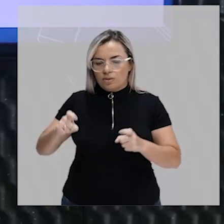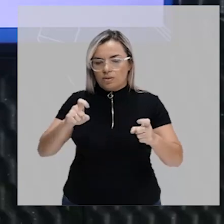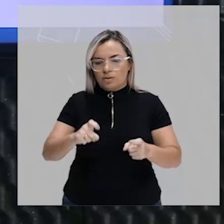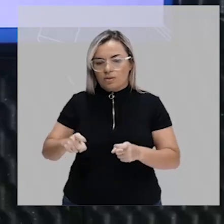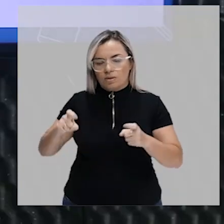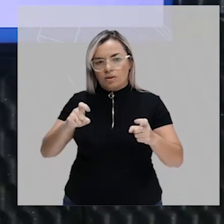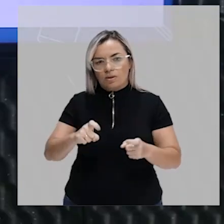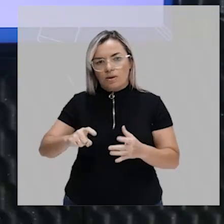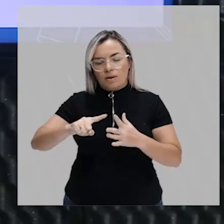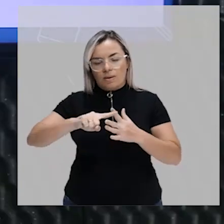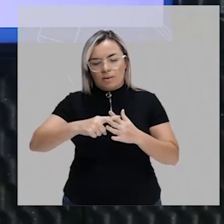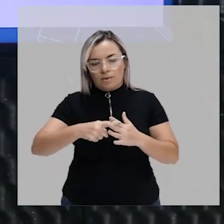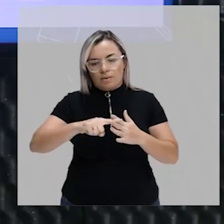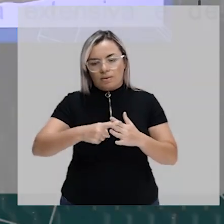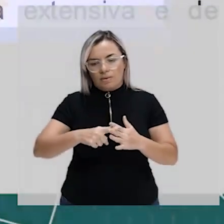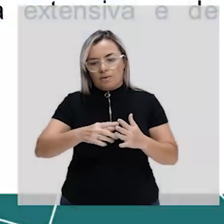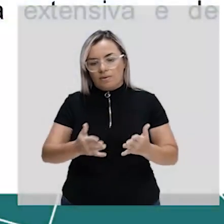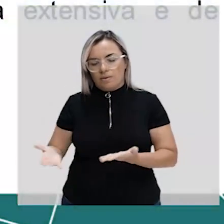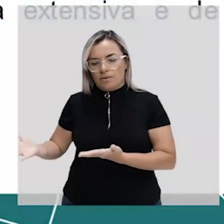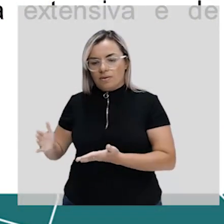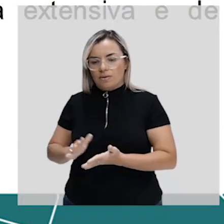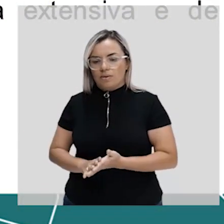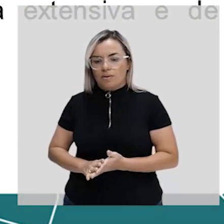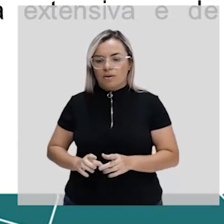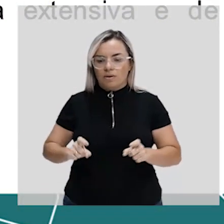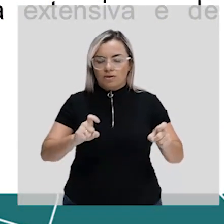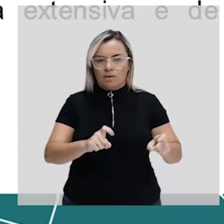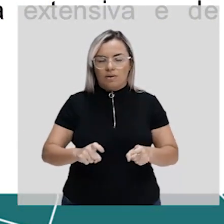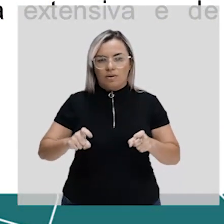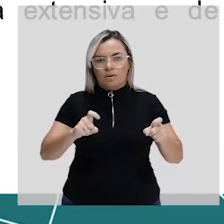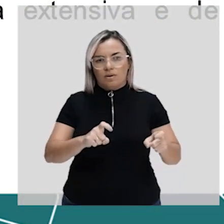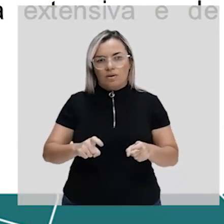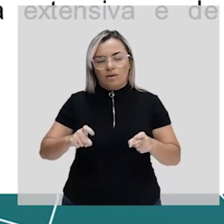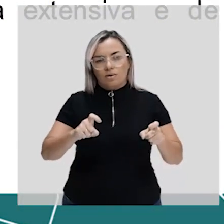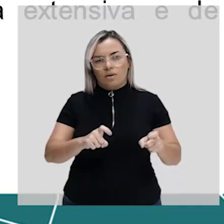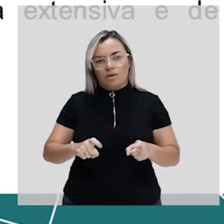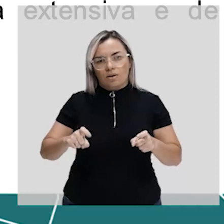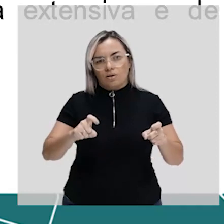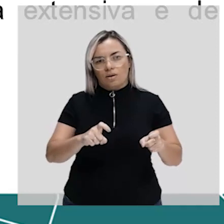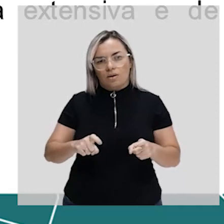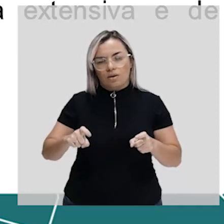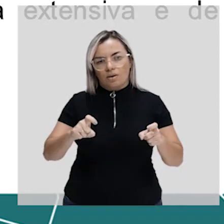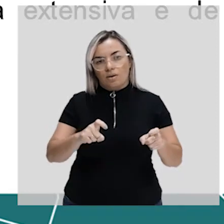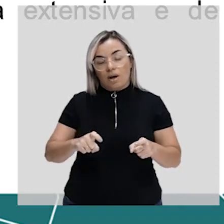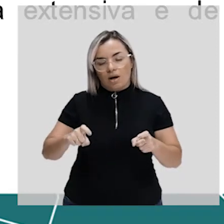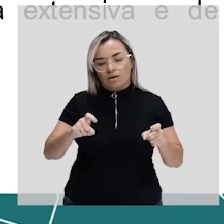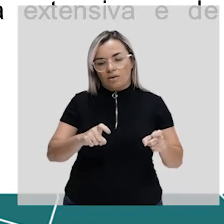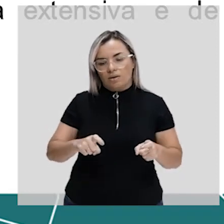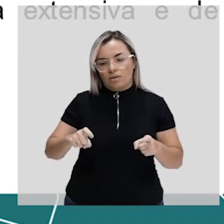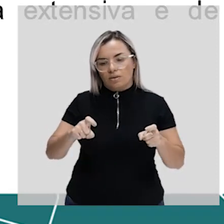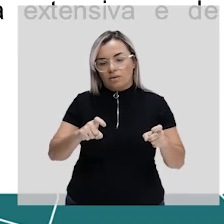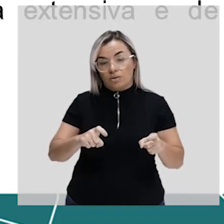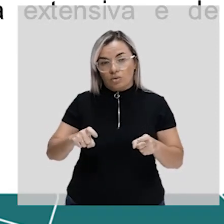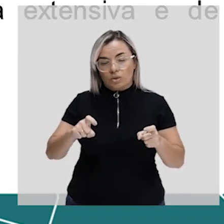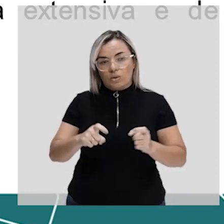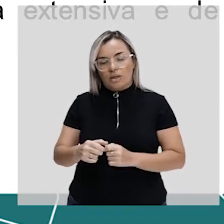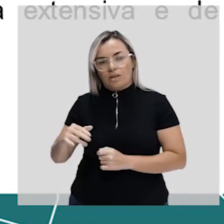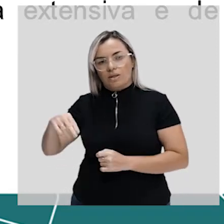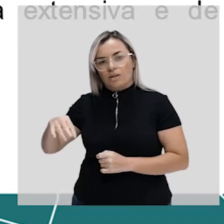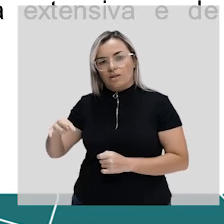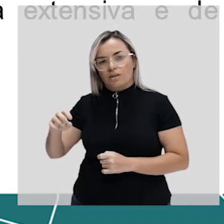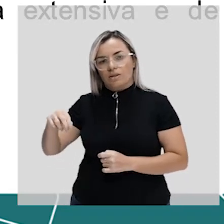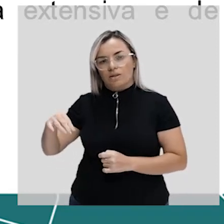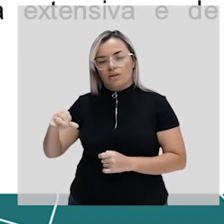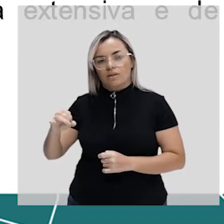também mecanizada. Então nós temos ali uma agricultura não de certa maneira extensiva, mas principalmente intensiva, que